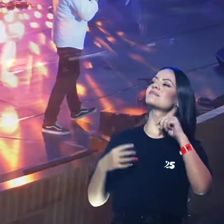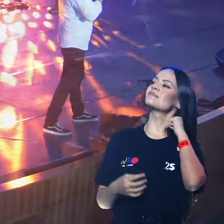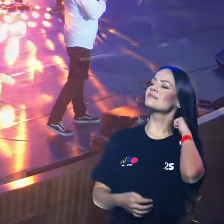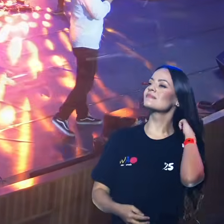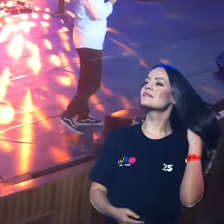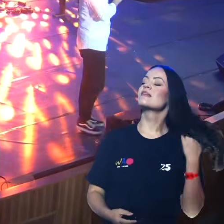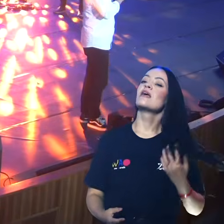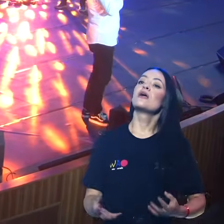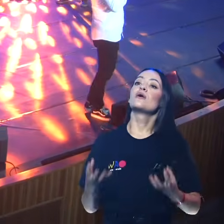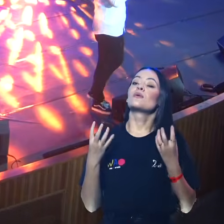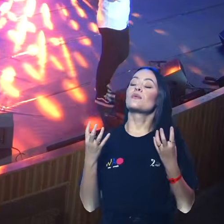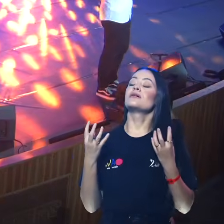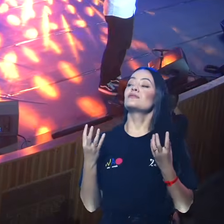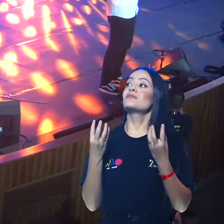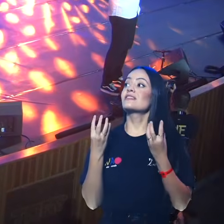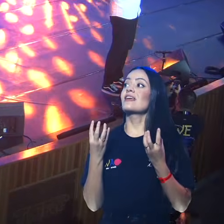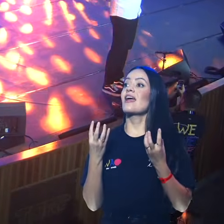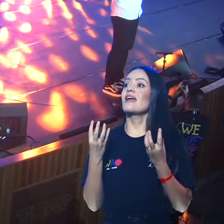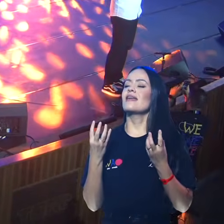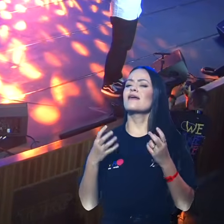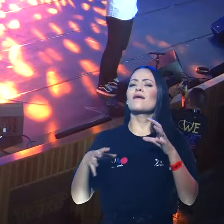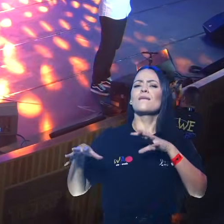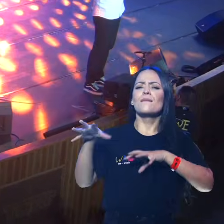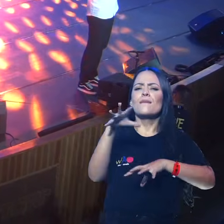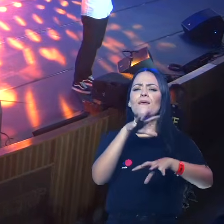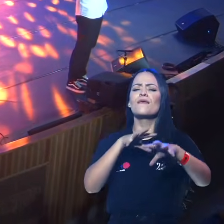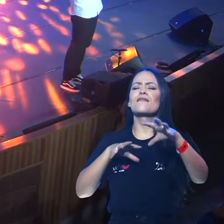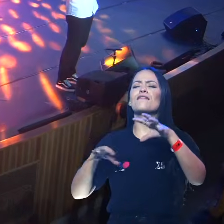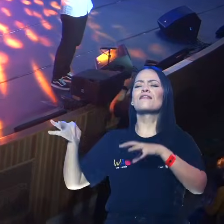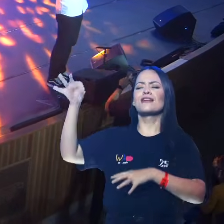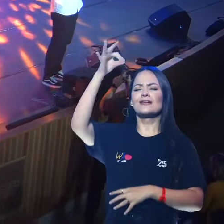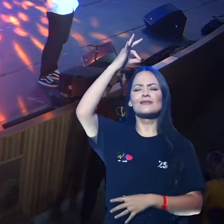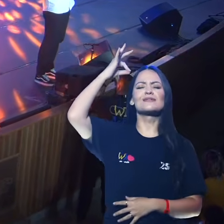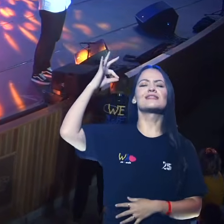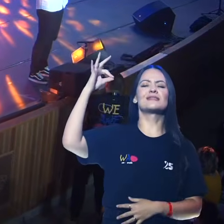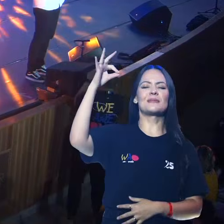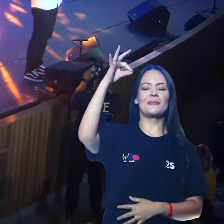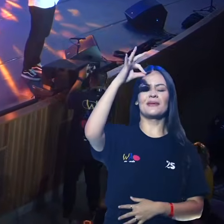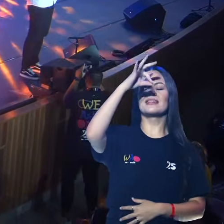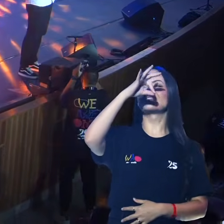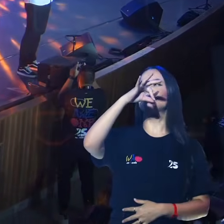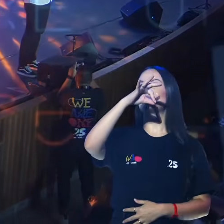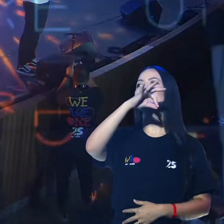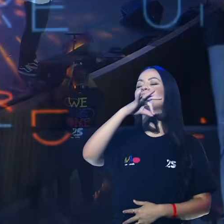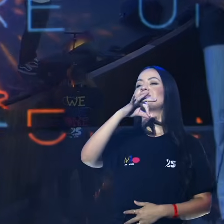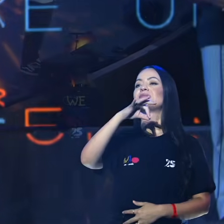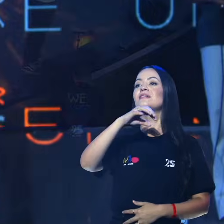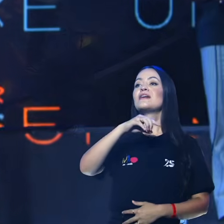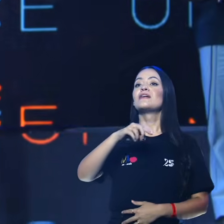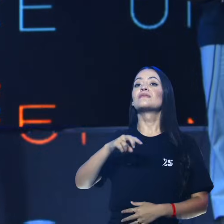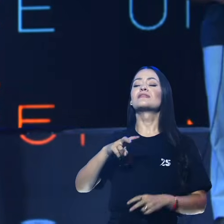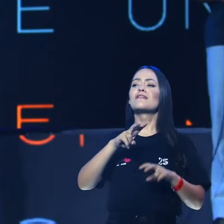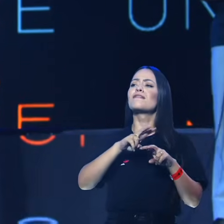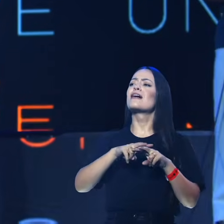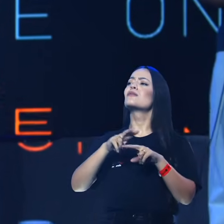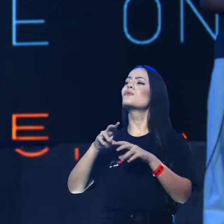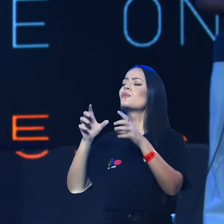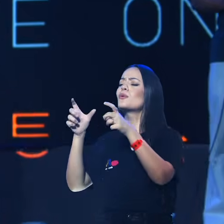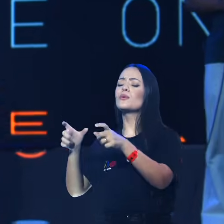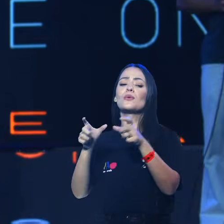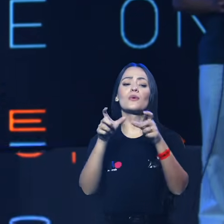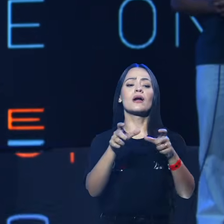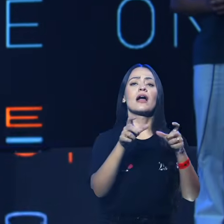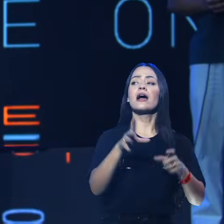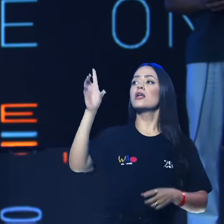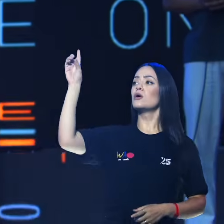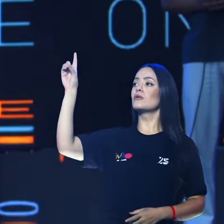Quantos querem se mover no Espírito aqui? Você vai para o lugar onde Deus te mandar.